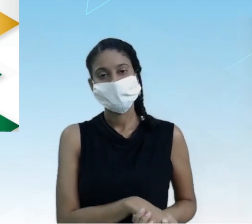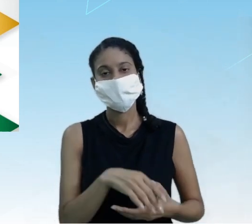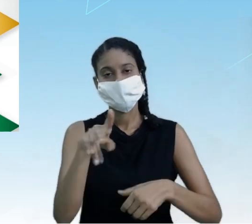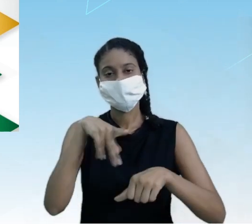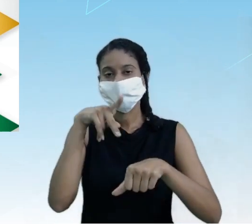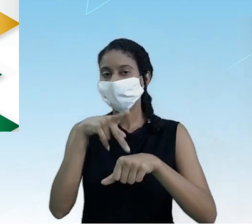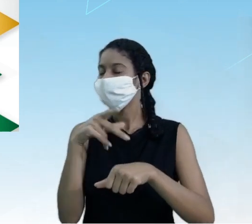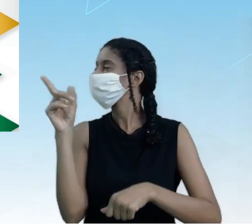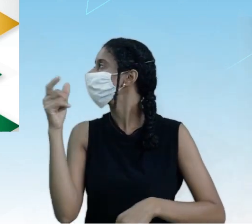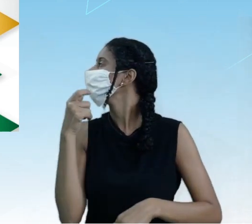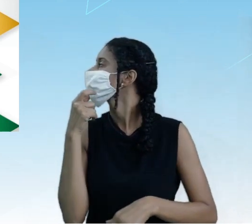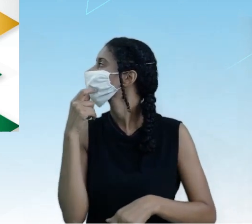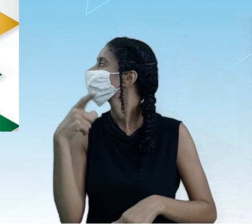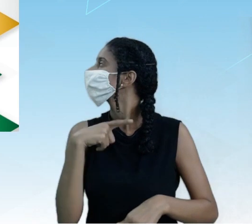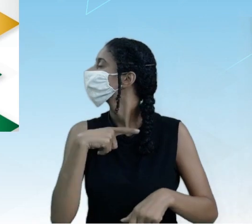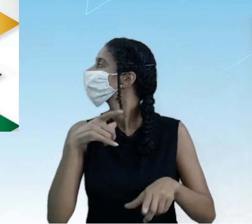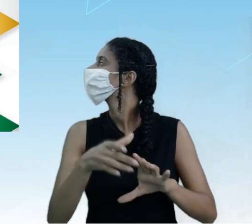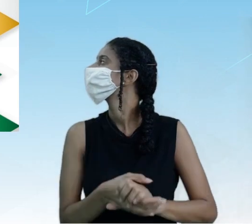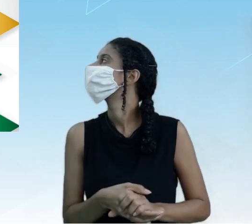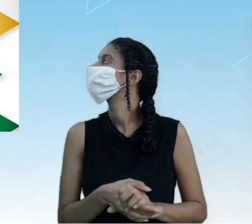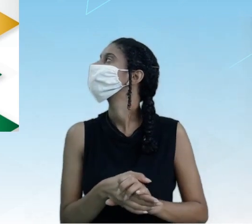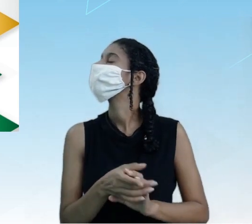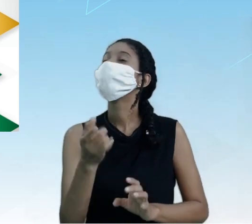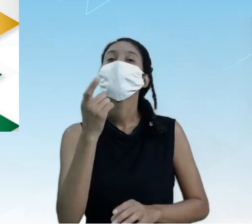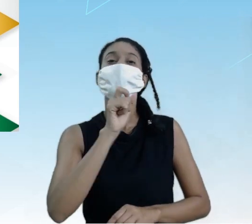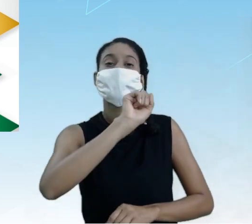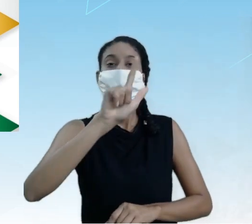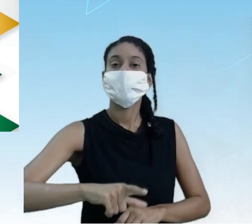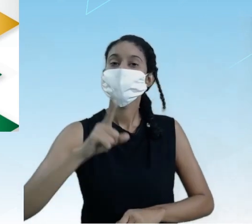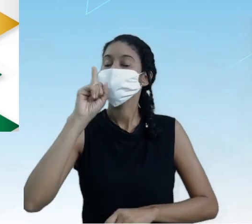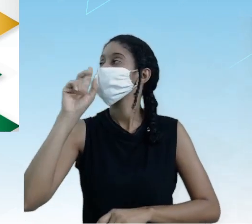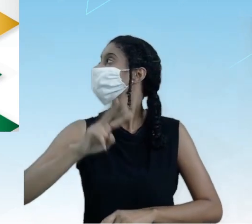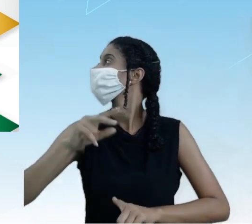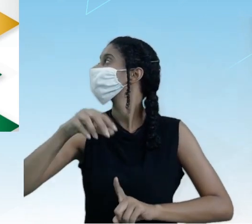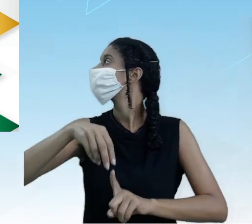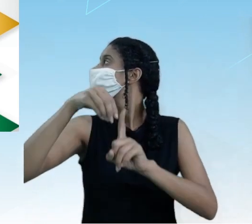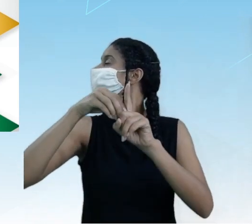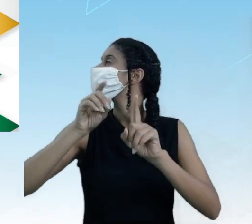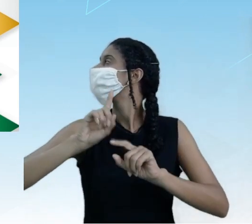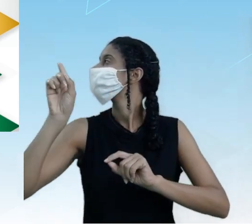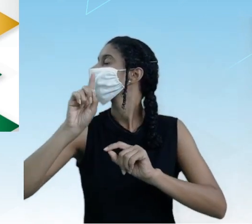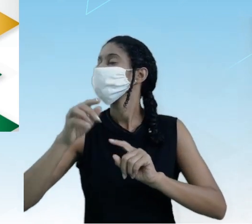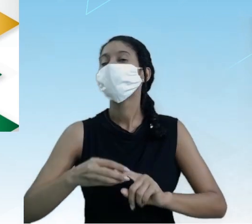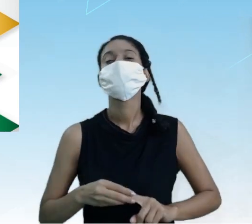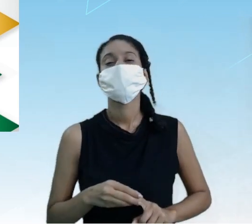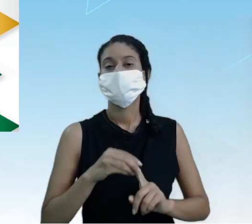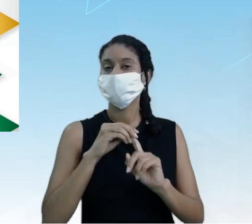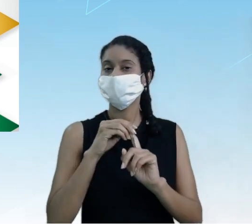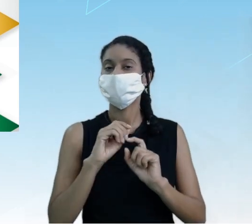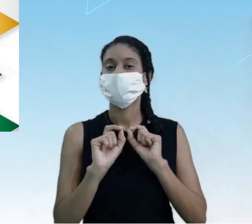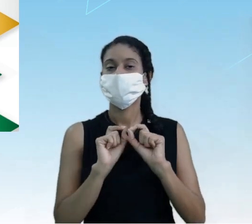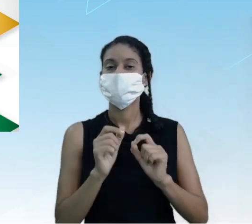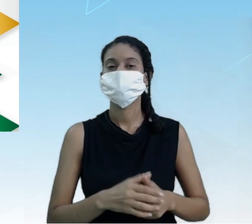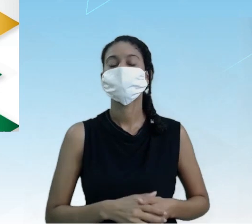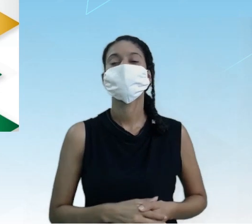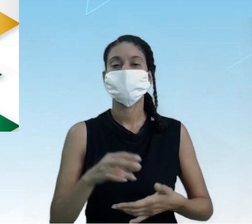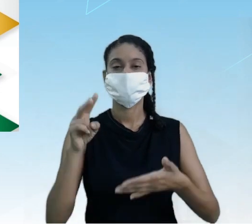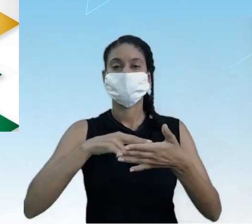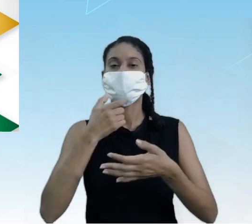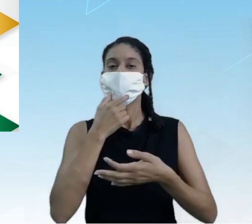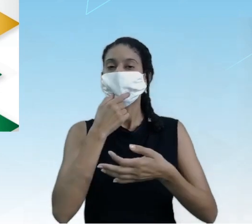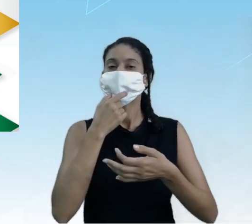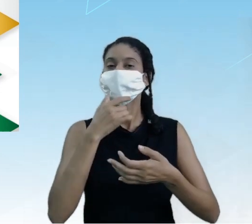aí. Em destaque, em azul, nós temos English in Asia is often the result of